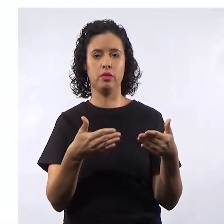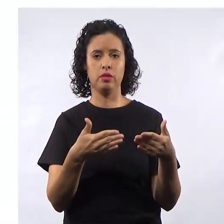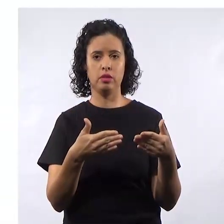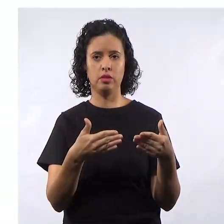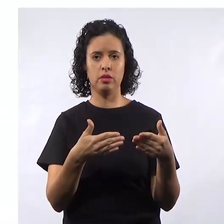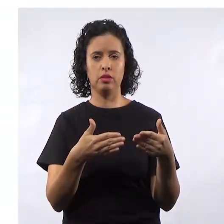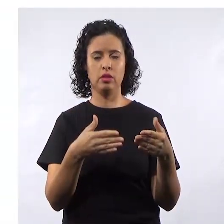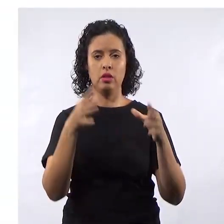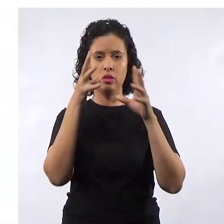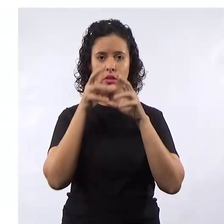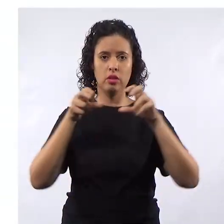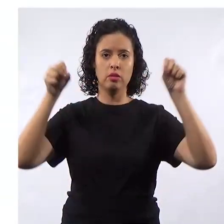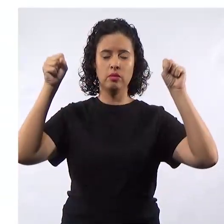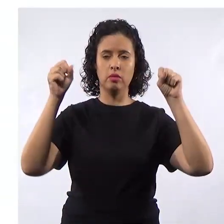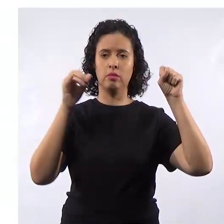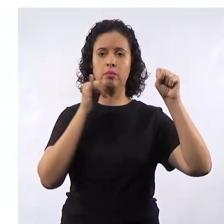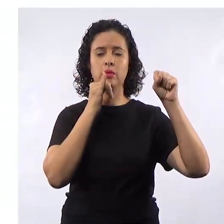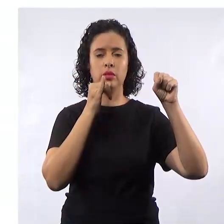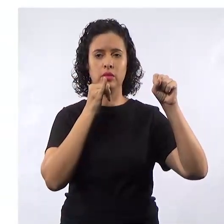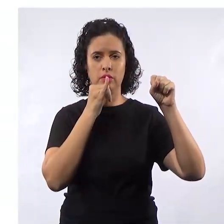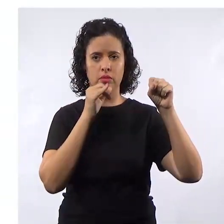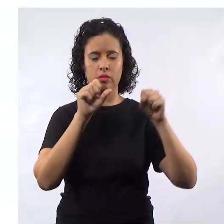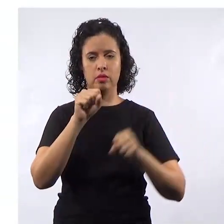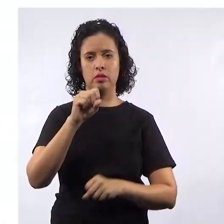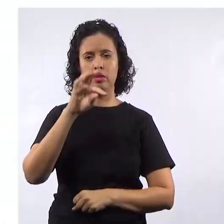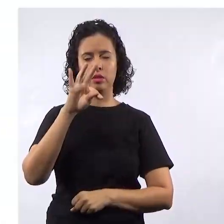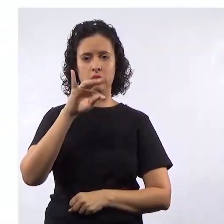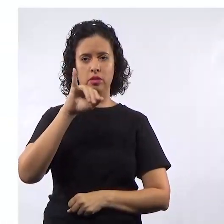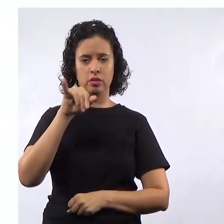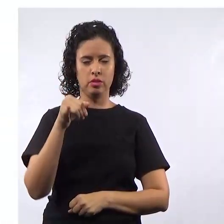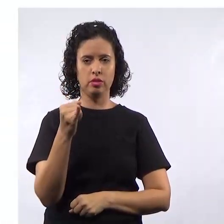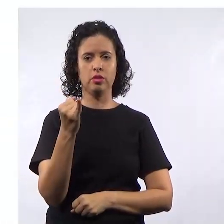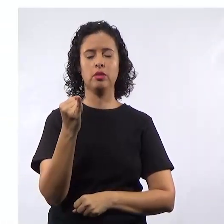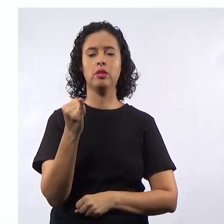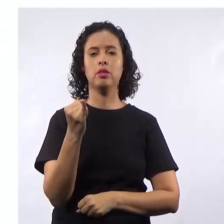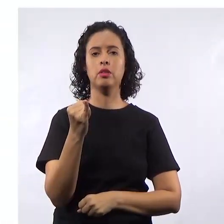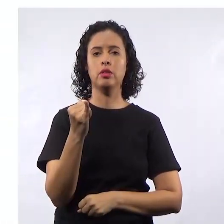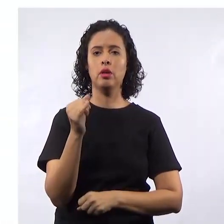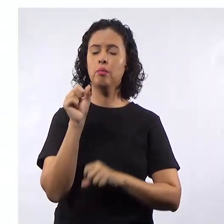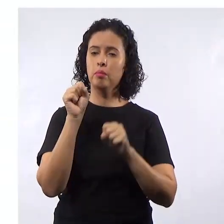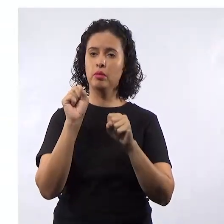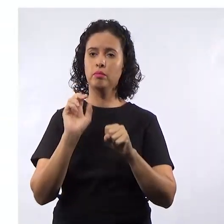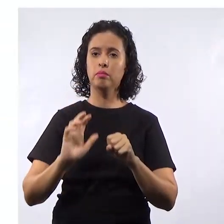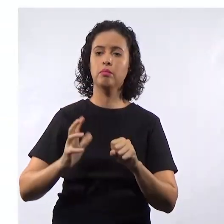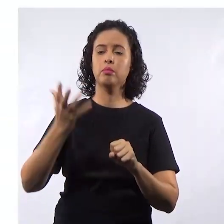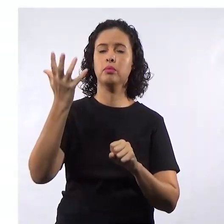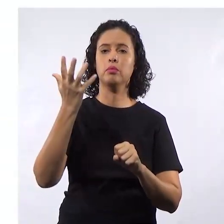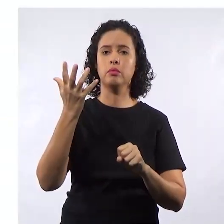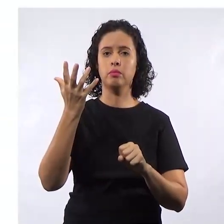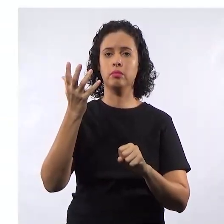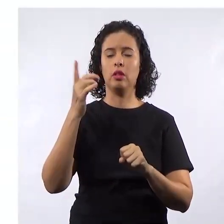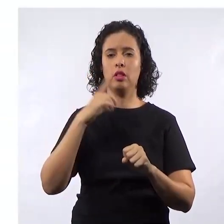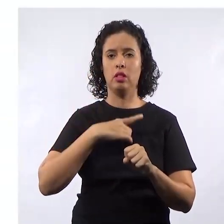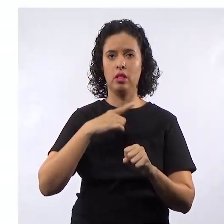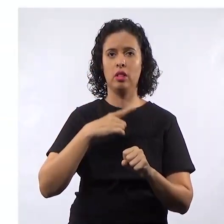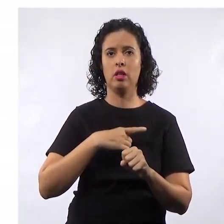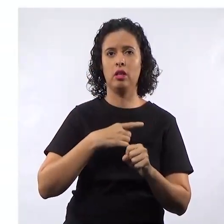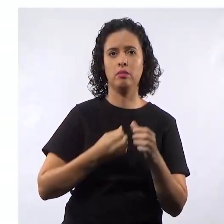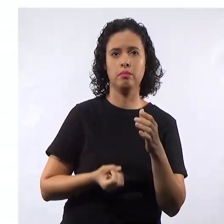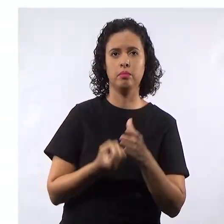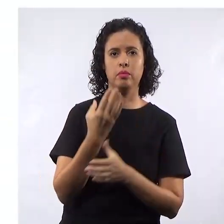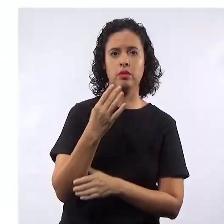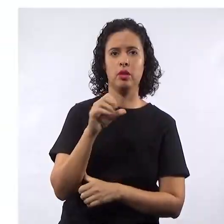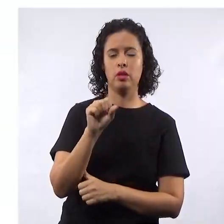no mesmo tribunal, por exemplo, lá no STJ, Superior Tribunal de Justiça, o que pode acontecer? Ele pode gerar uma súmula, né?